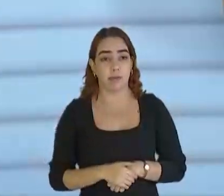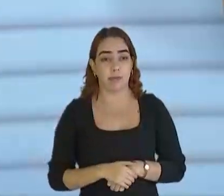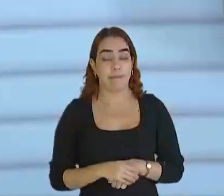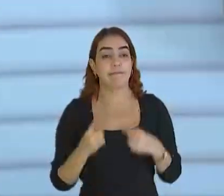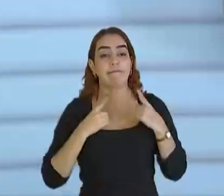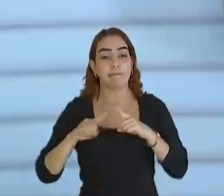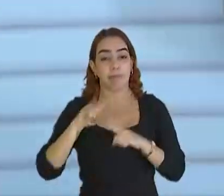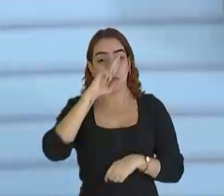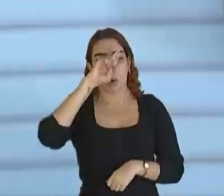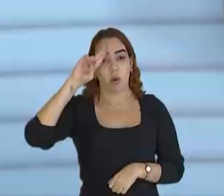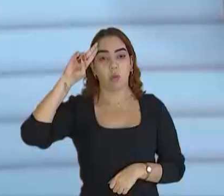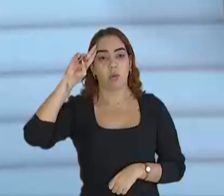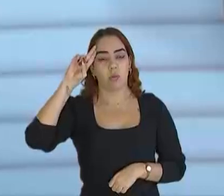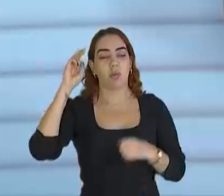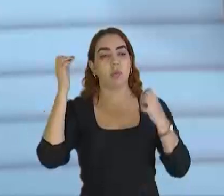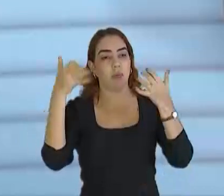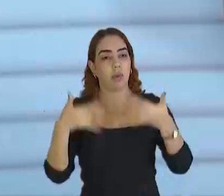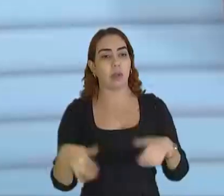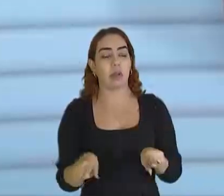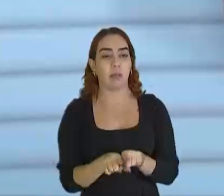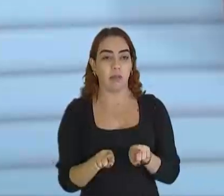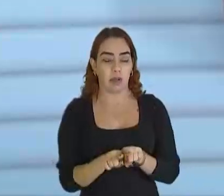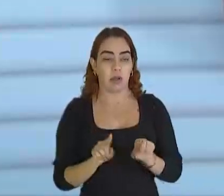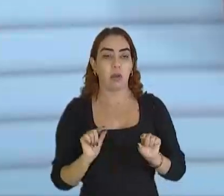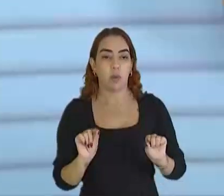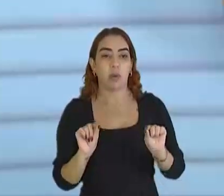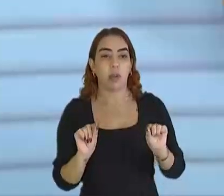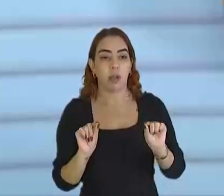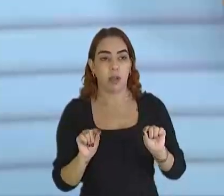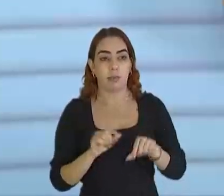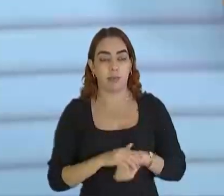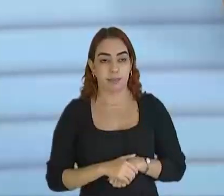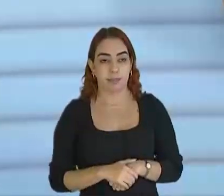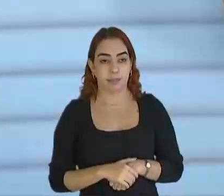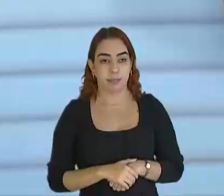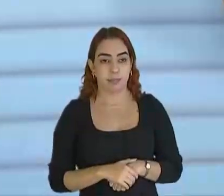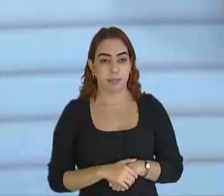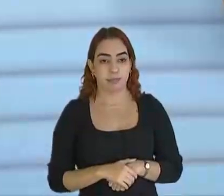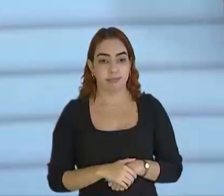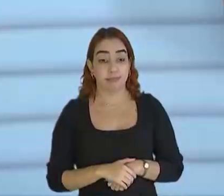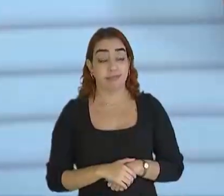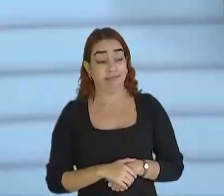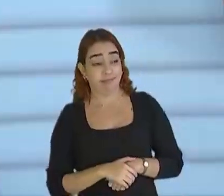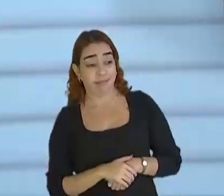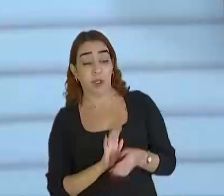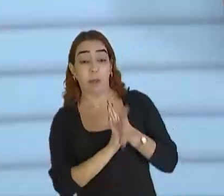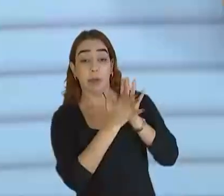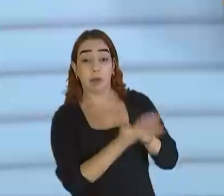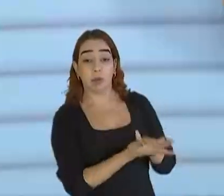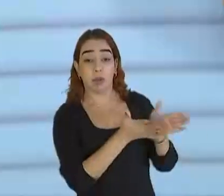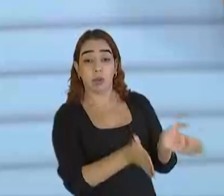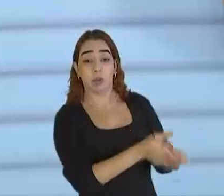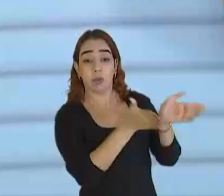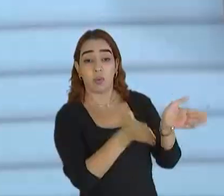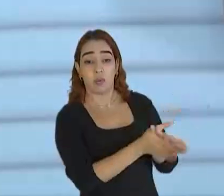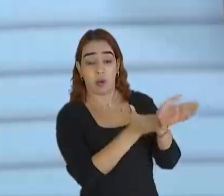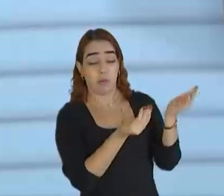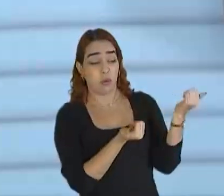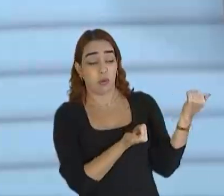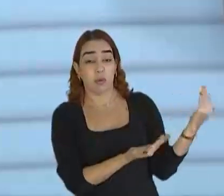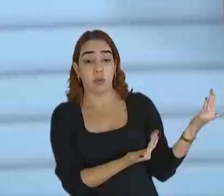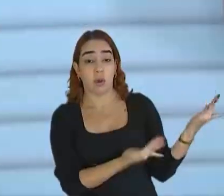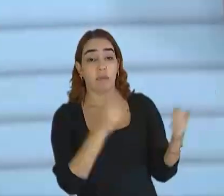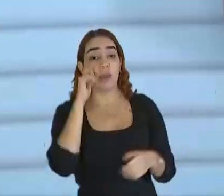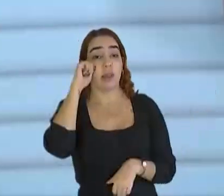tabus, entendendo que a chamada guerra às drogas, na verdade, fez uma guerra aos mais pobres, aos jovens negros